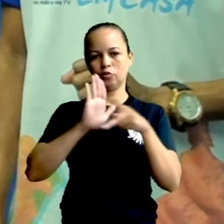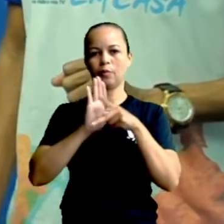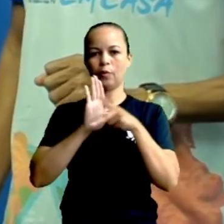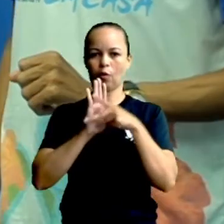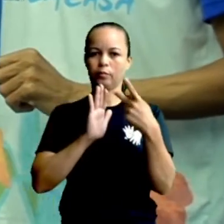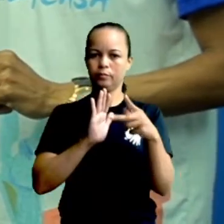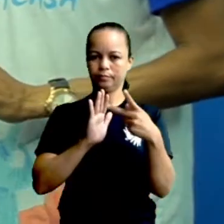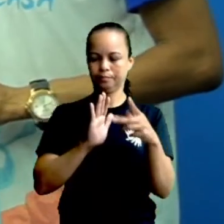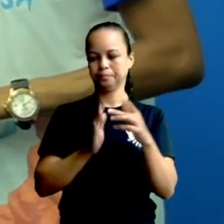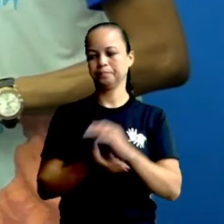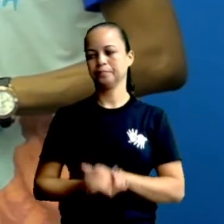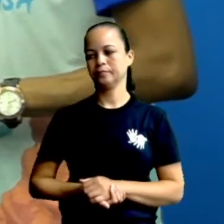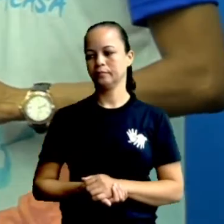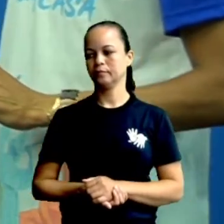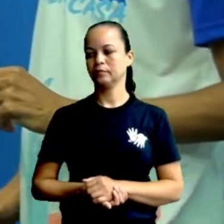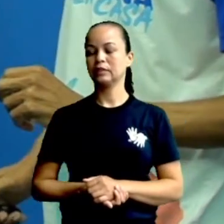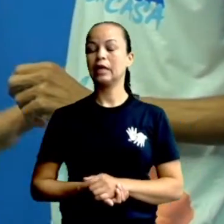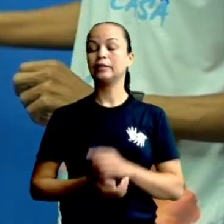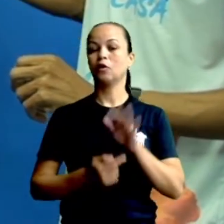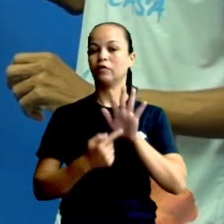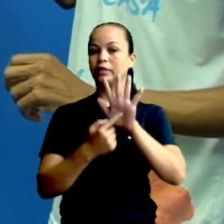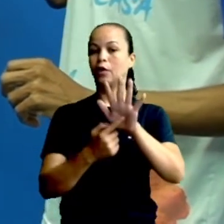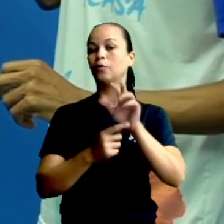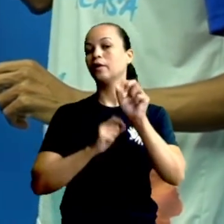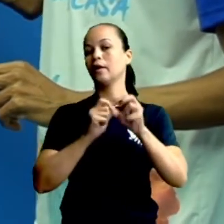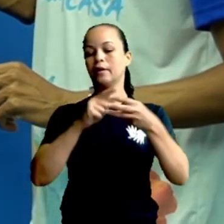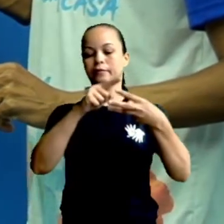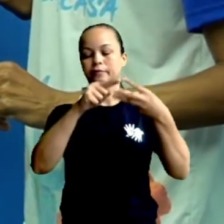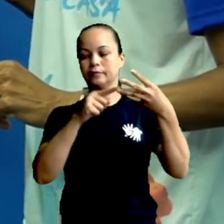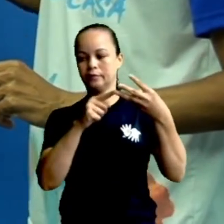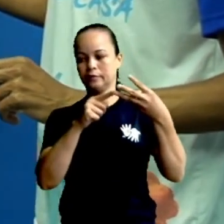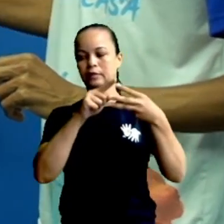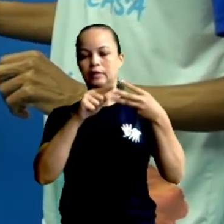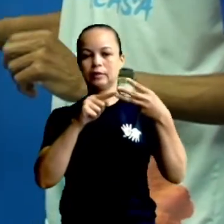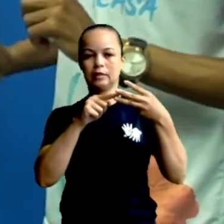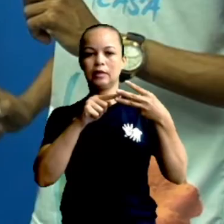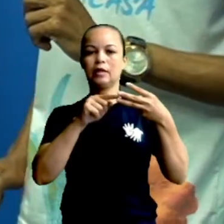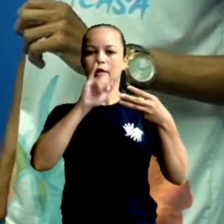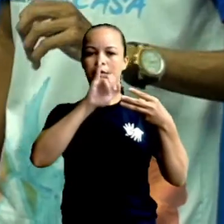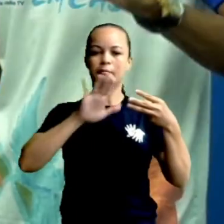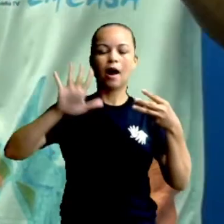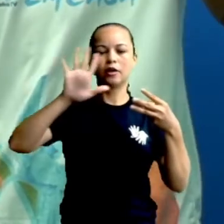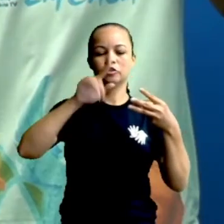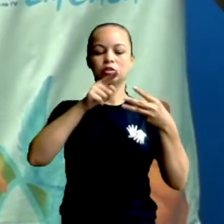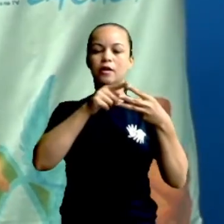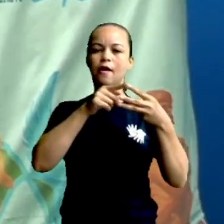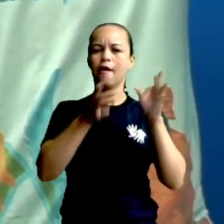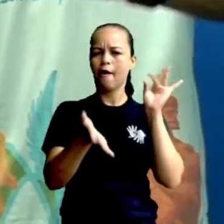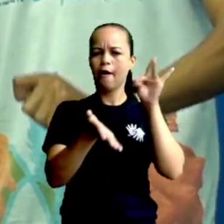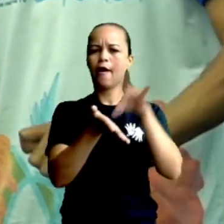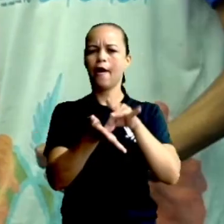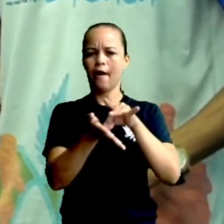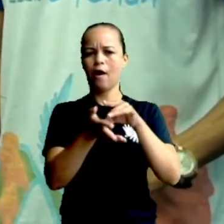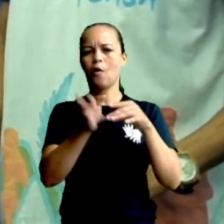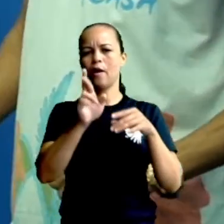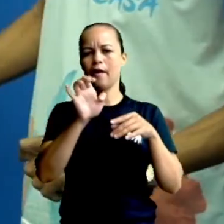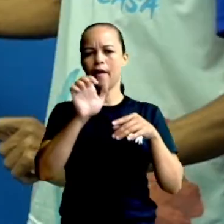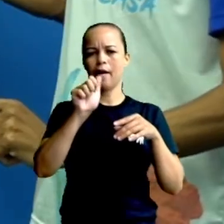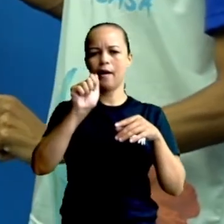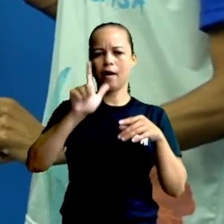diz. Então, vai ser o que aqui, professor? A imagem vai ser real porque é real, porque ela é